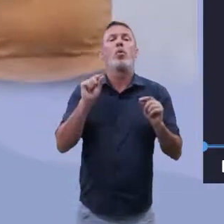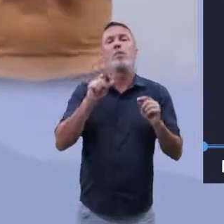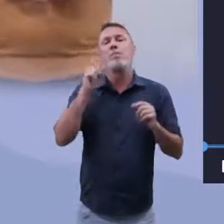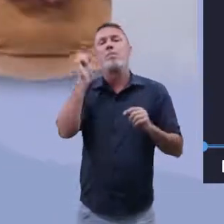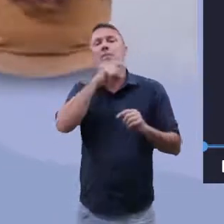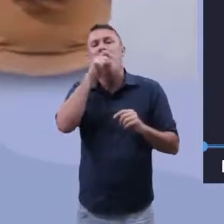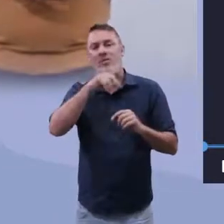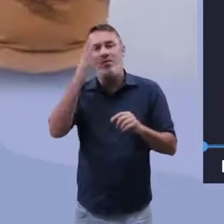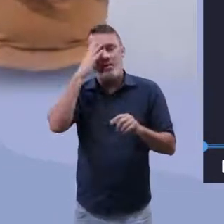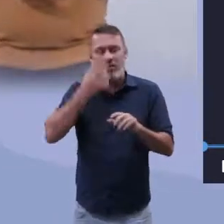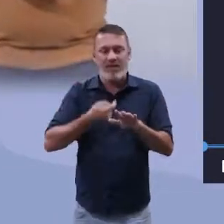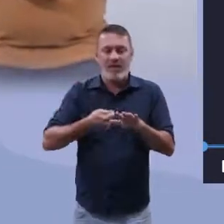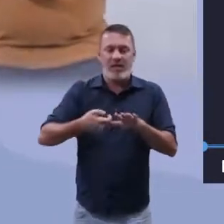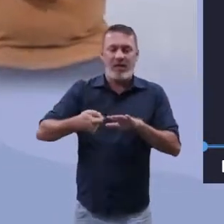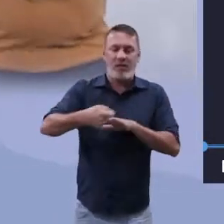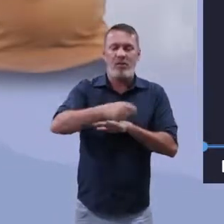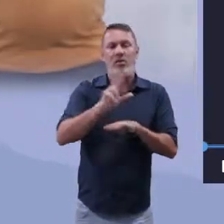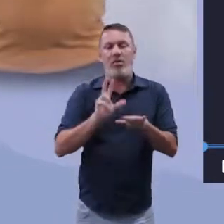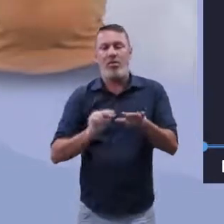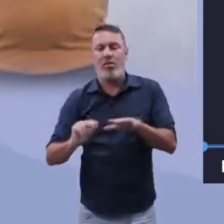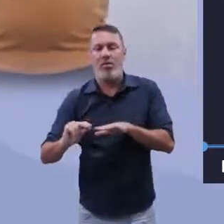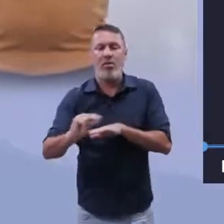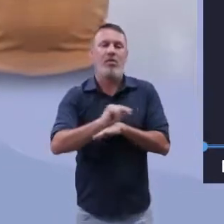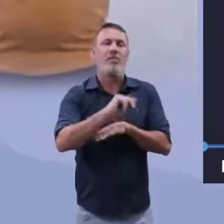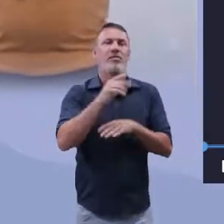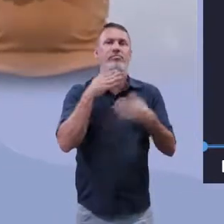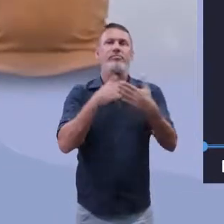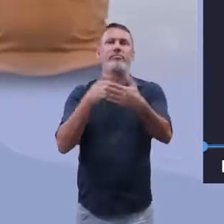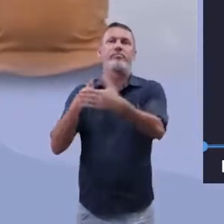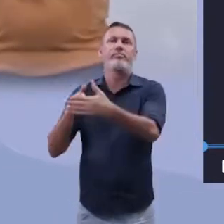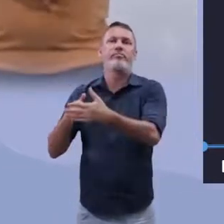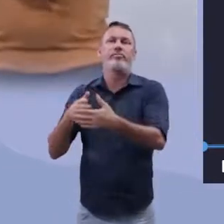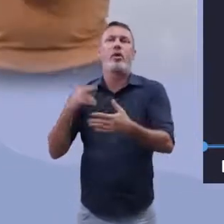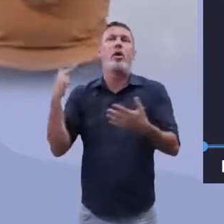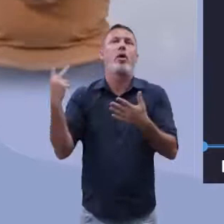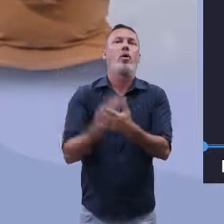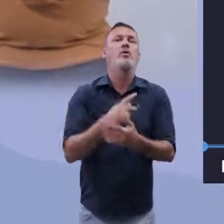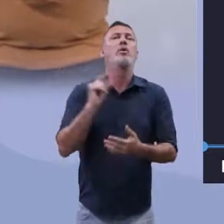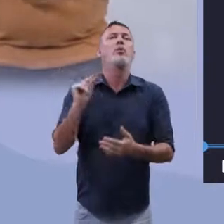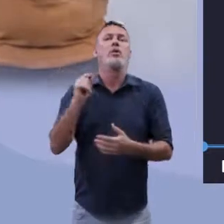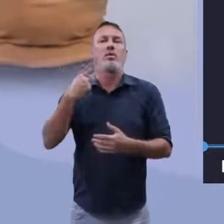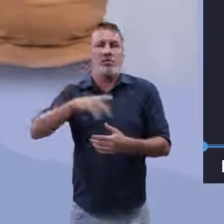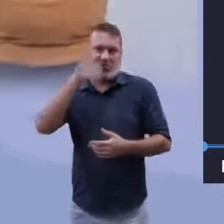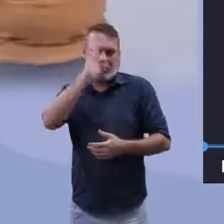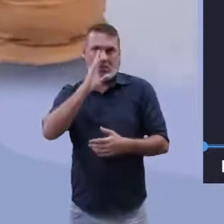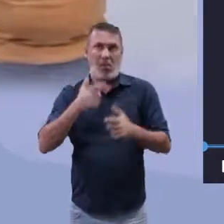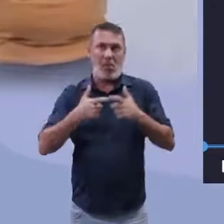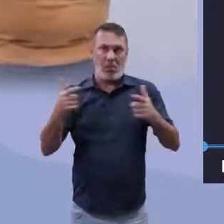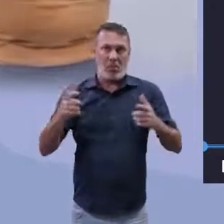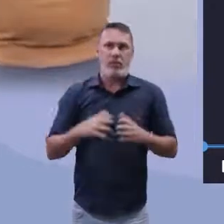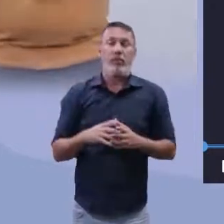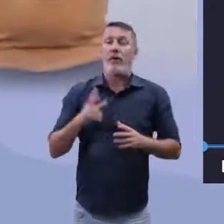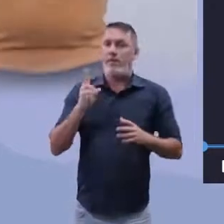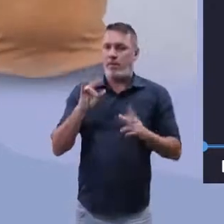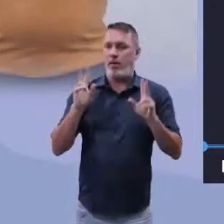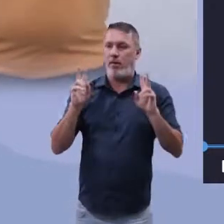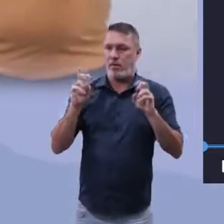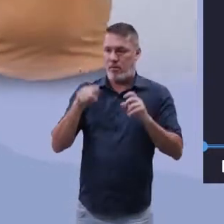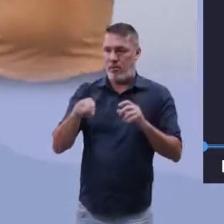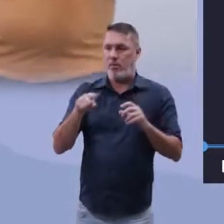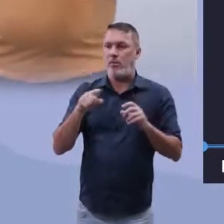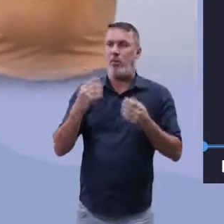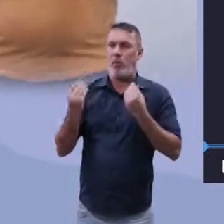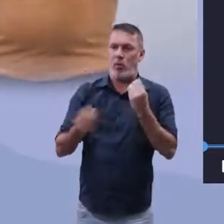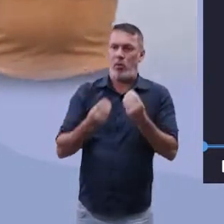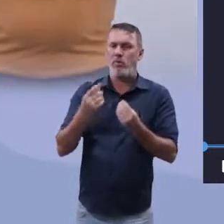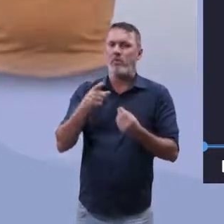as mentirinhas, fake news, o impacto da fake news na sociedade brasileira. Nós vamos tratar alguma coisa